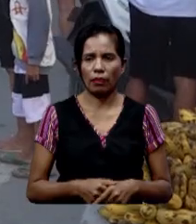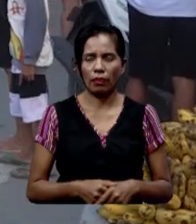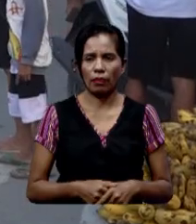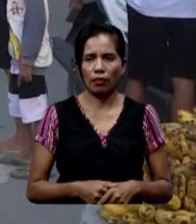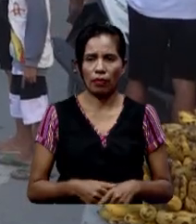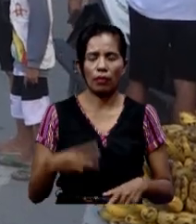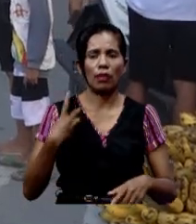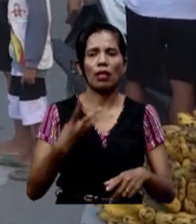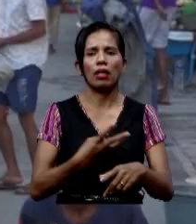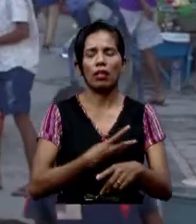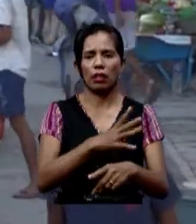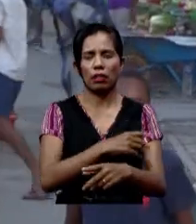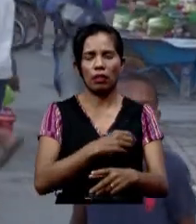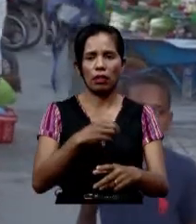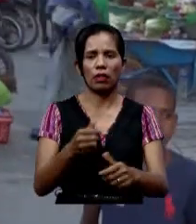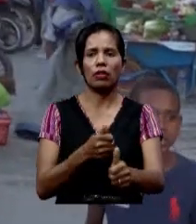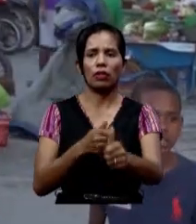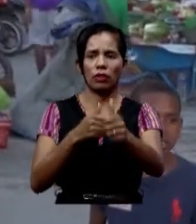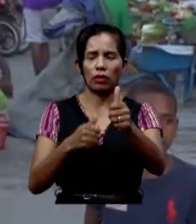cumprir decreto lei número